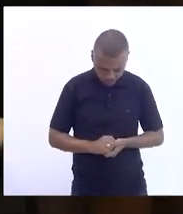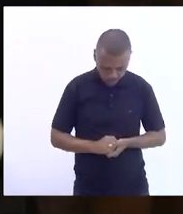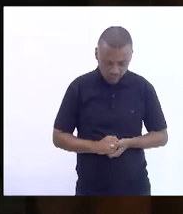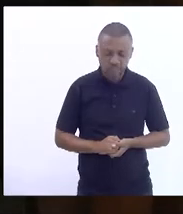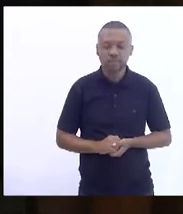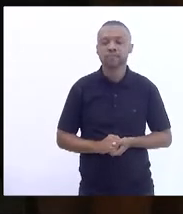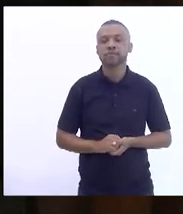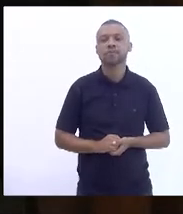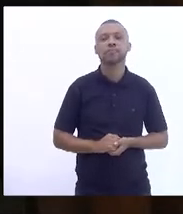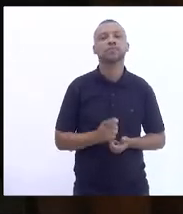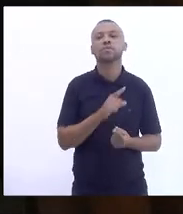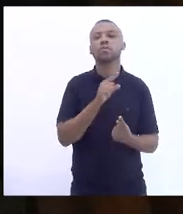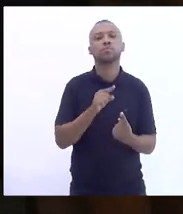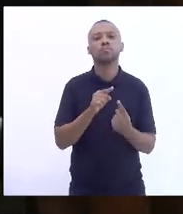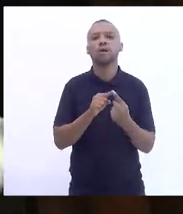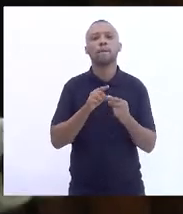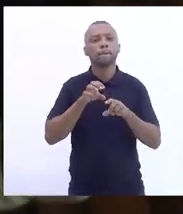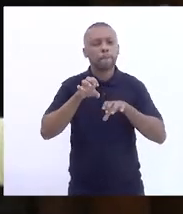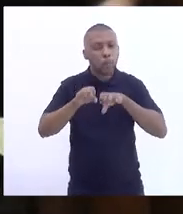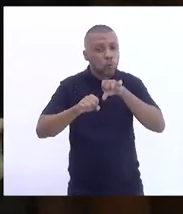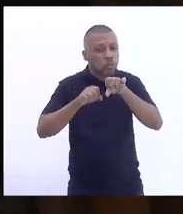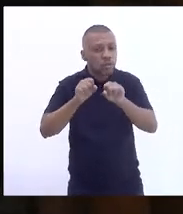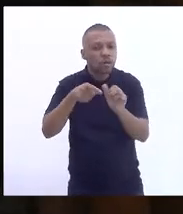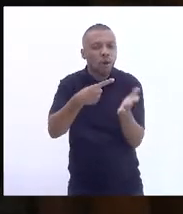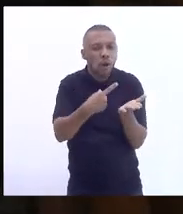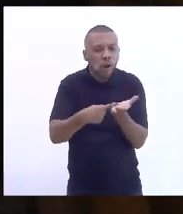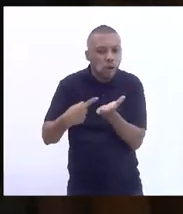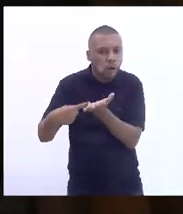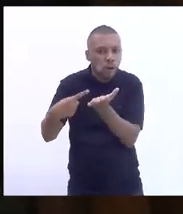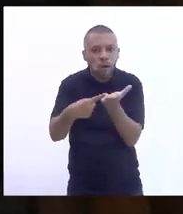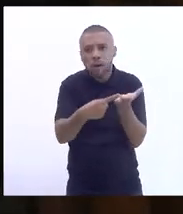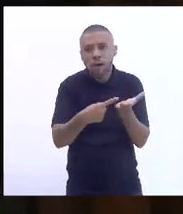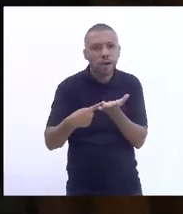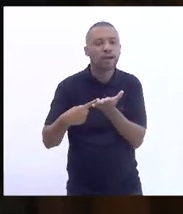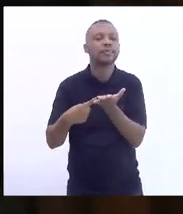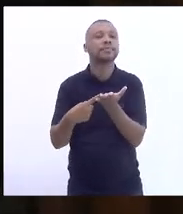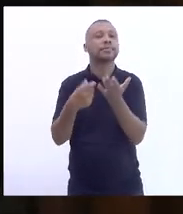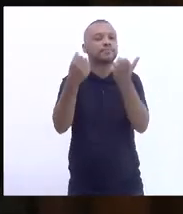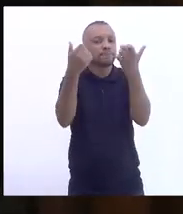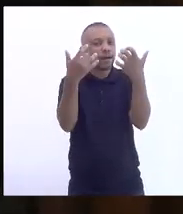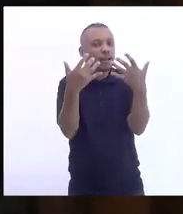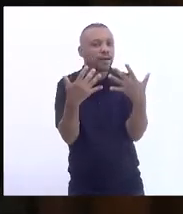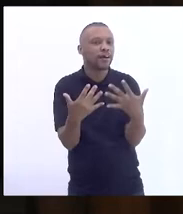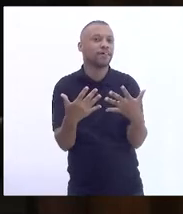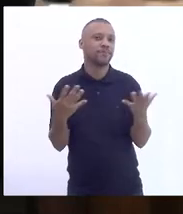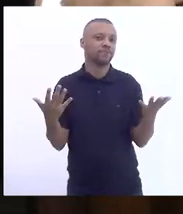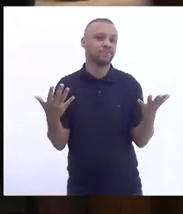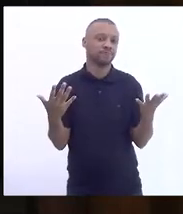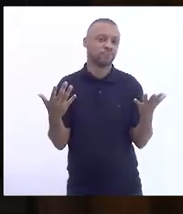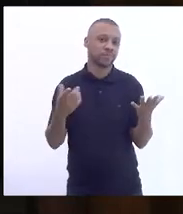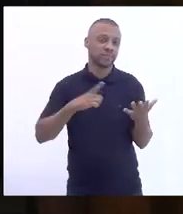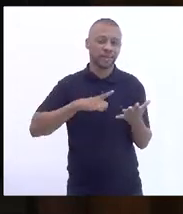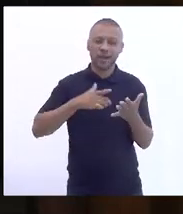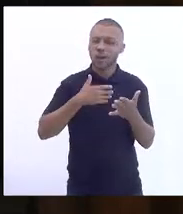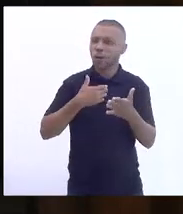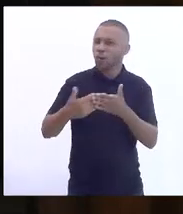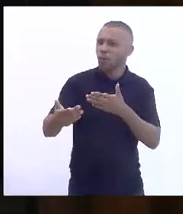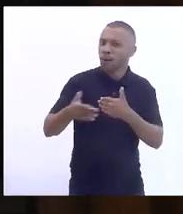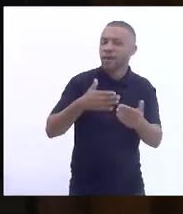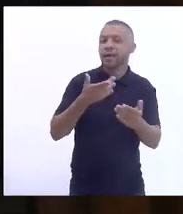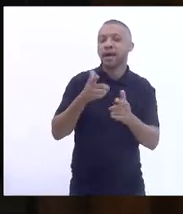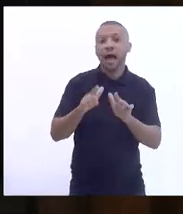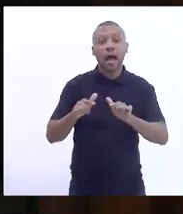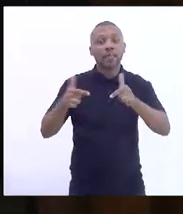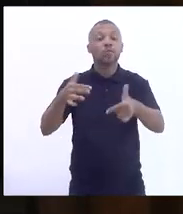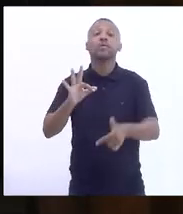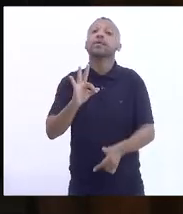procurando conversar e tentar amenizar quando tem qualquer execução da polícia da